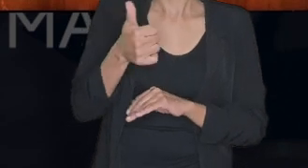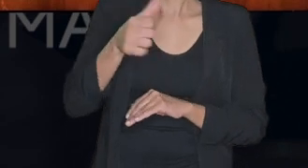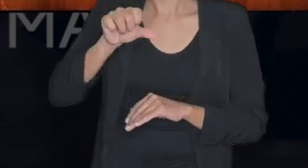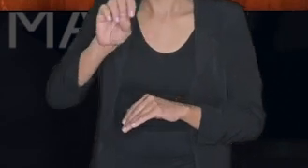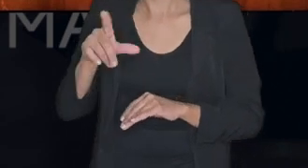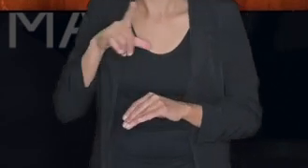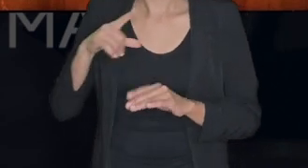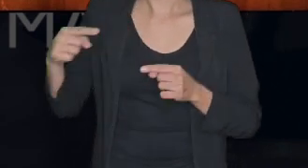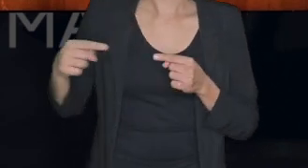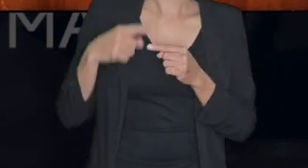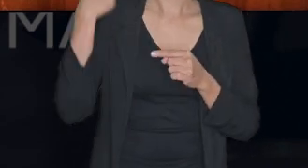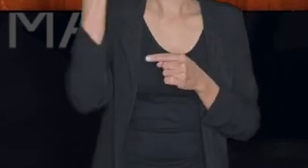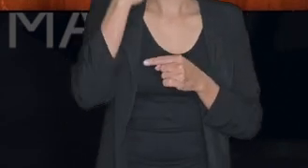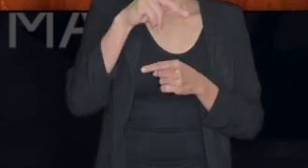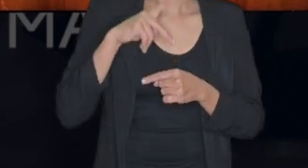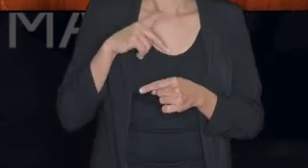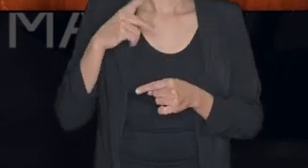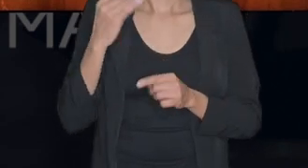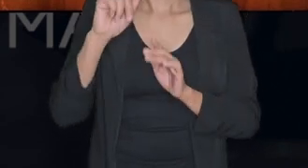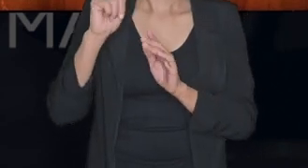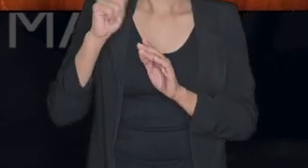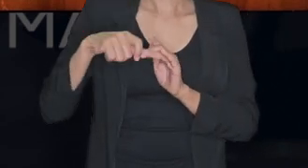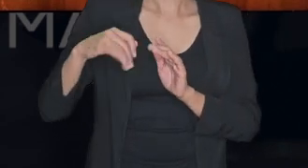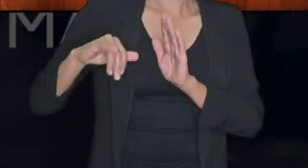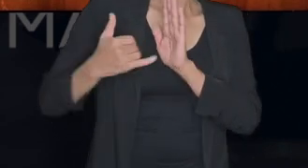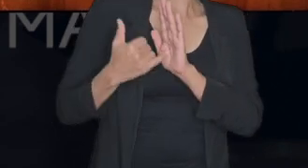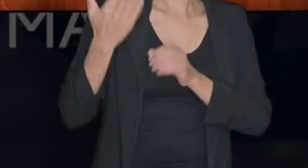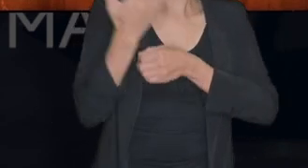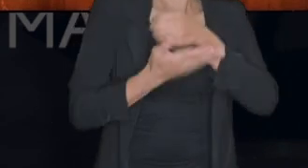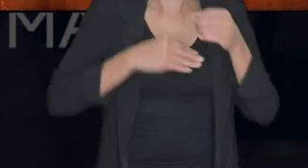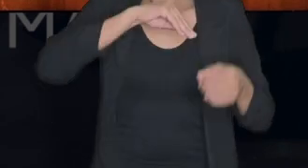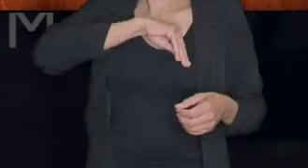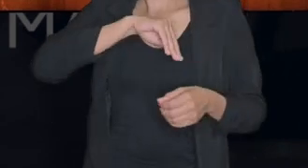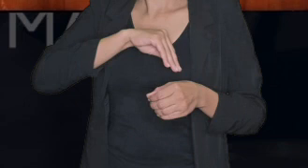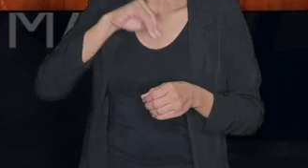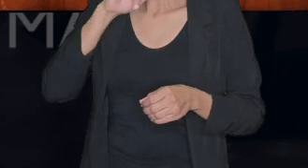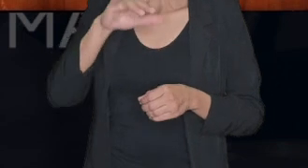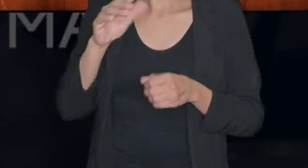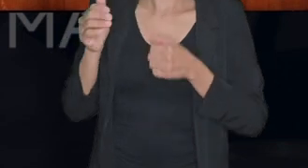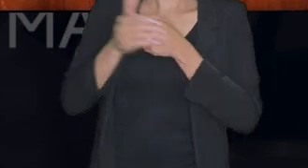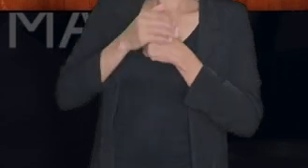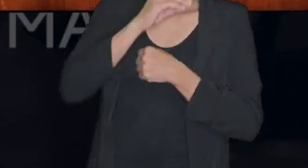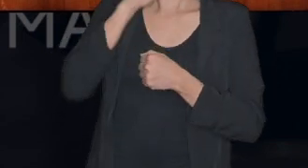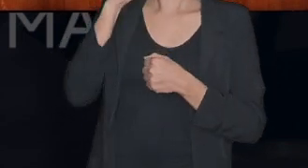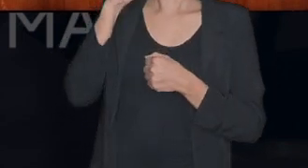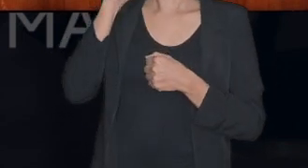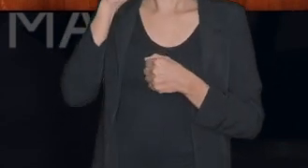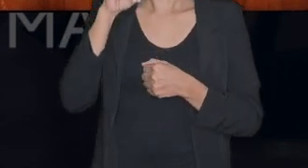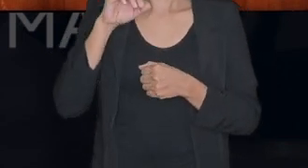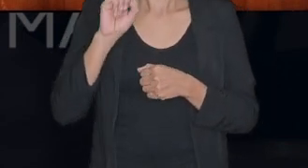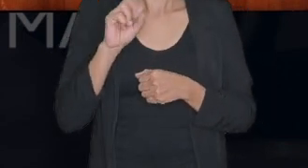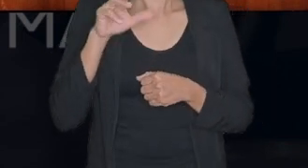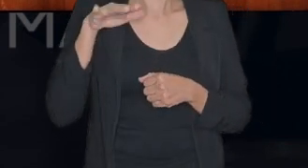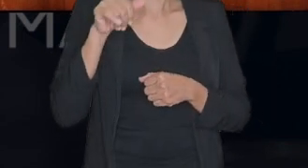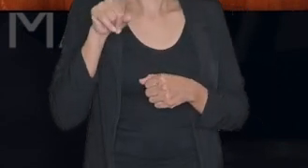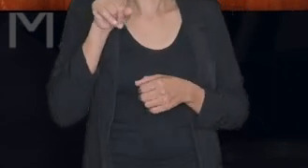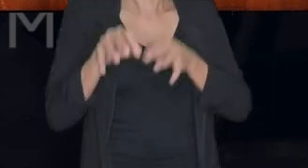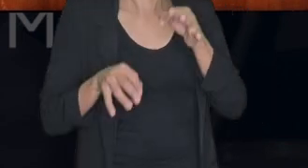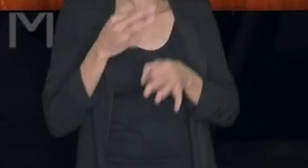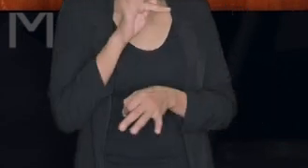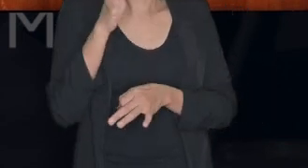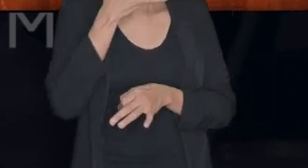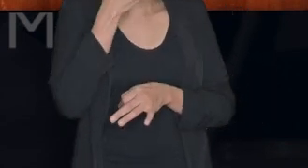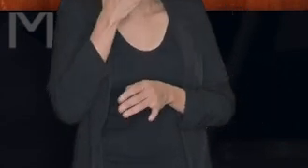tiver alguma sonegação, vai chegar para o juiz federal. Daí a gente vai falar também sobre